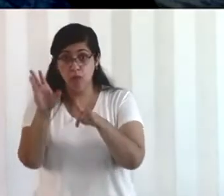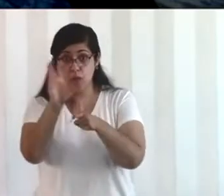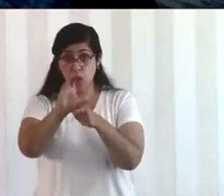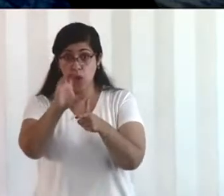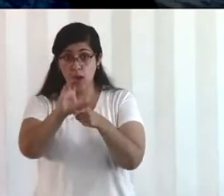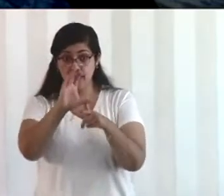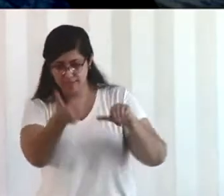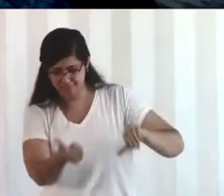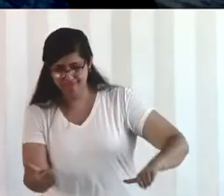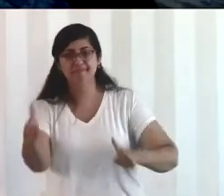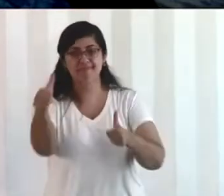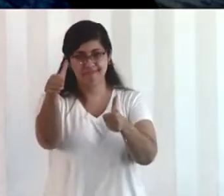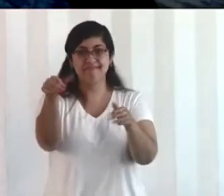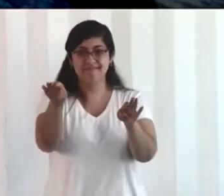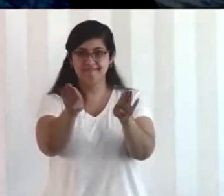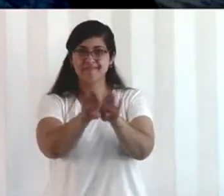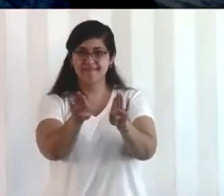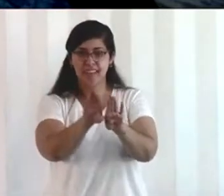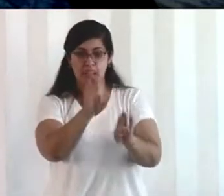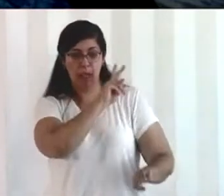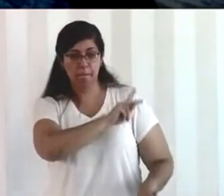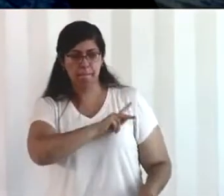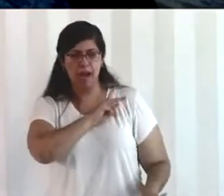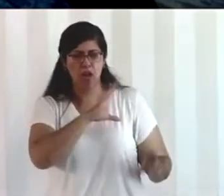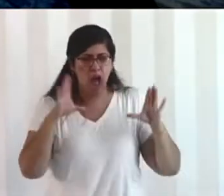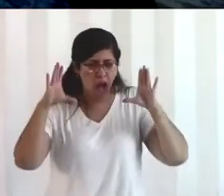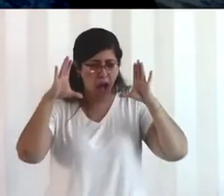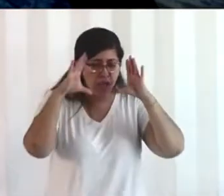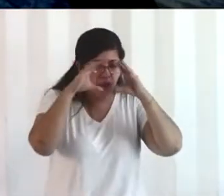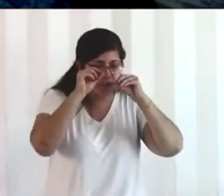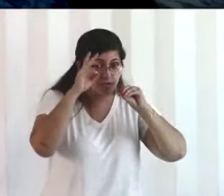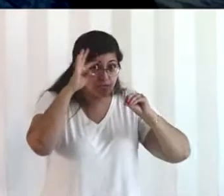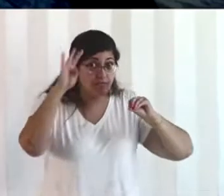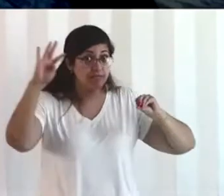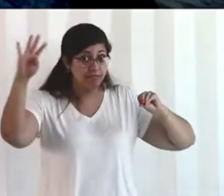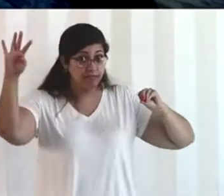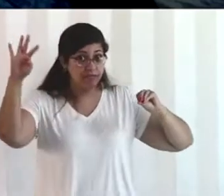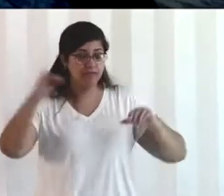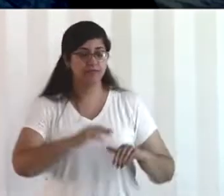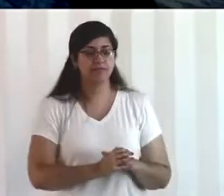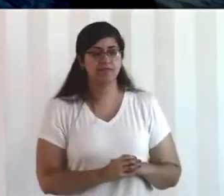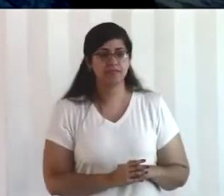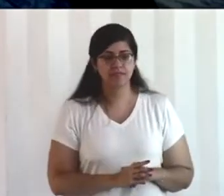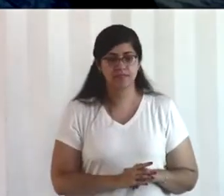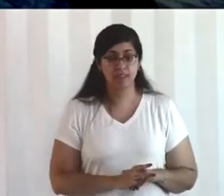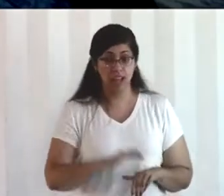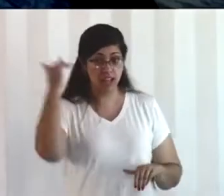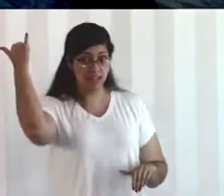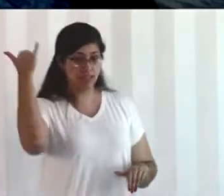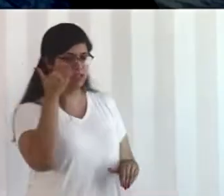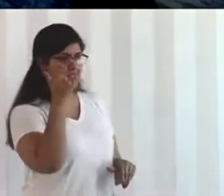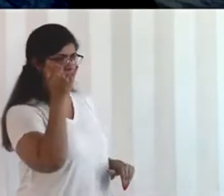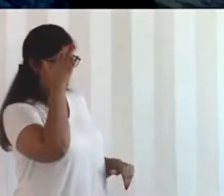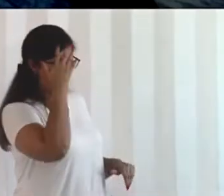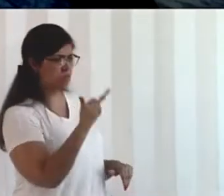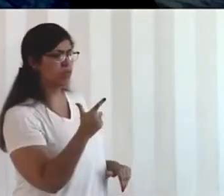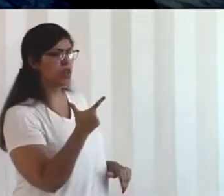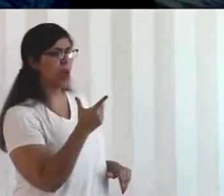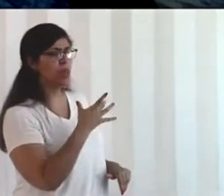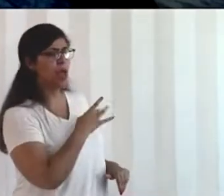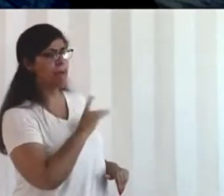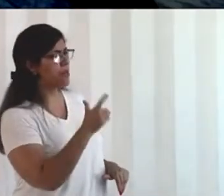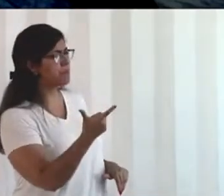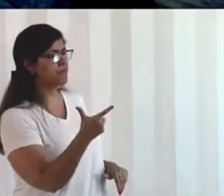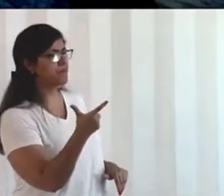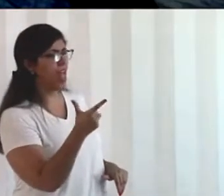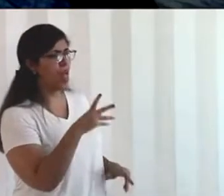Teve Paulo, durante a noite, uma visão em que o Senhor lhe disse: não temas, pelo contrário, fala e